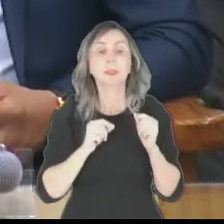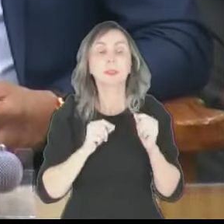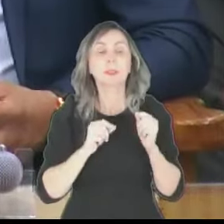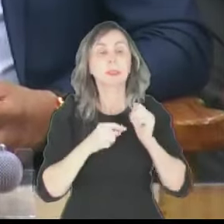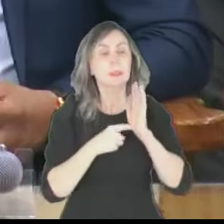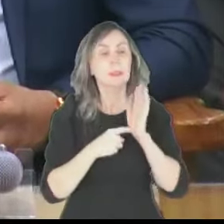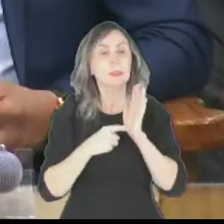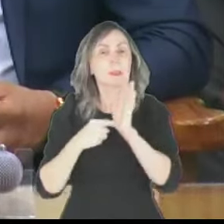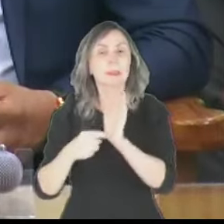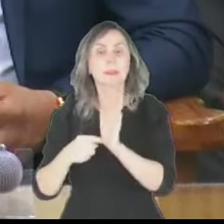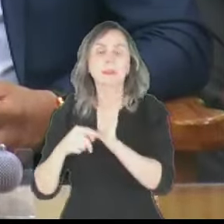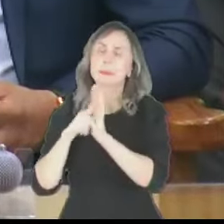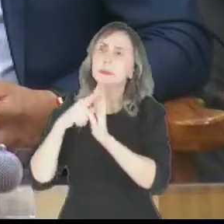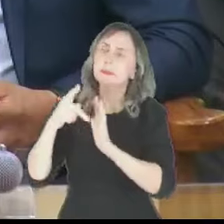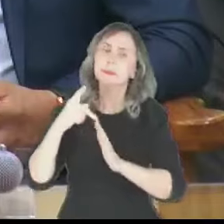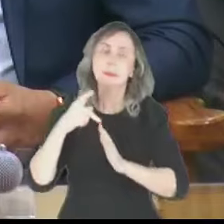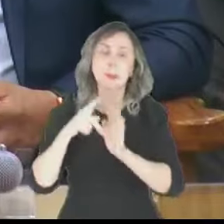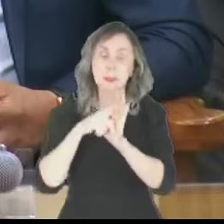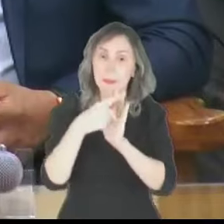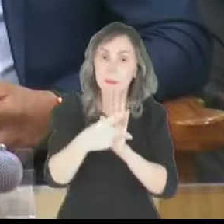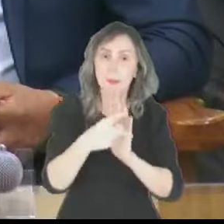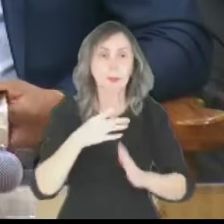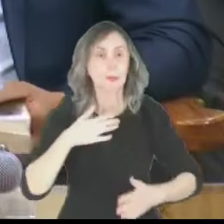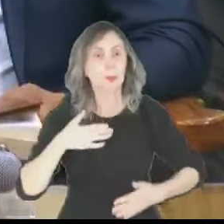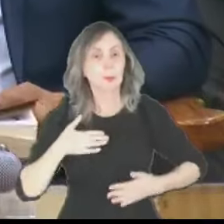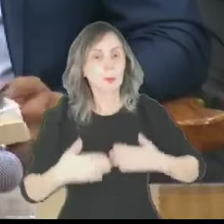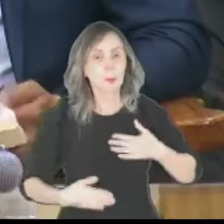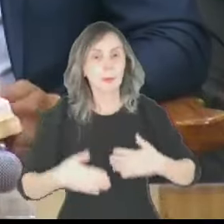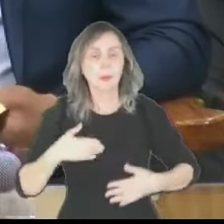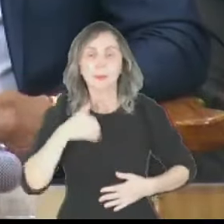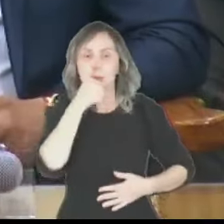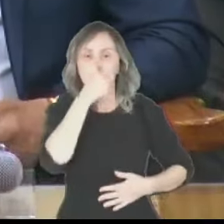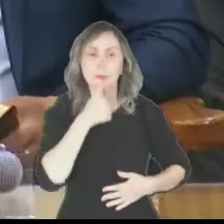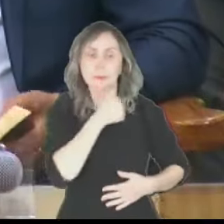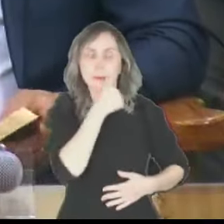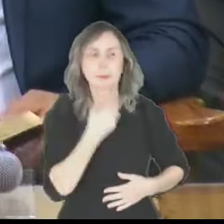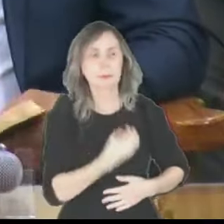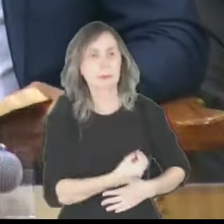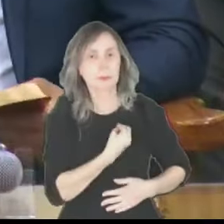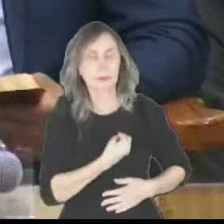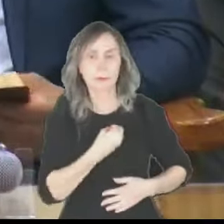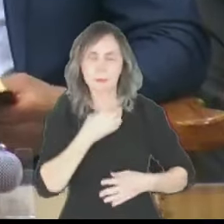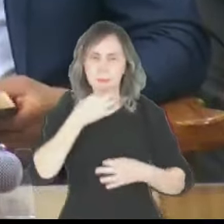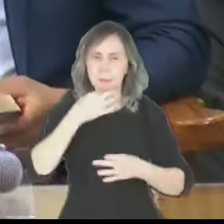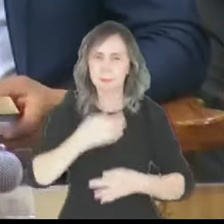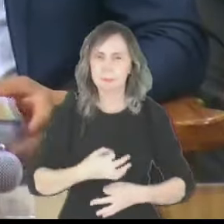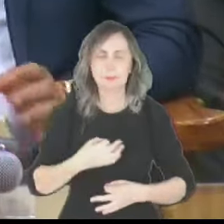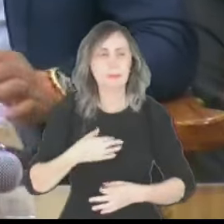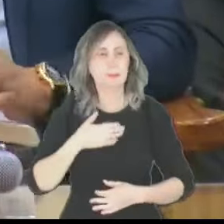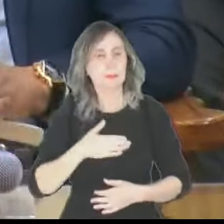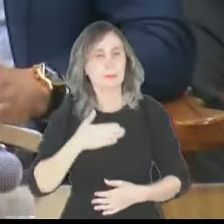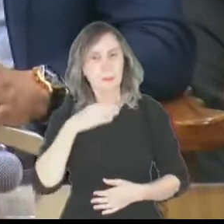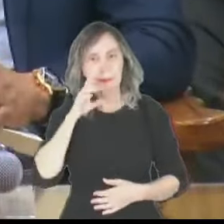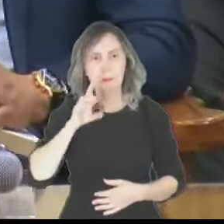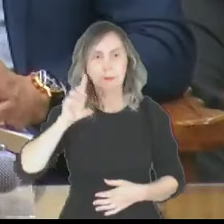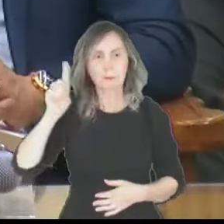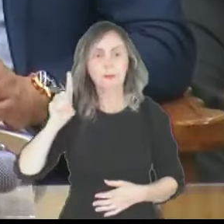o vosso corpo em sacrifício vivo santo agradável a Deus que é o vosso culto racional.